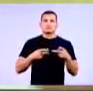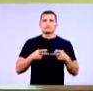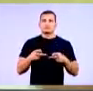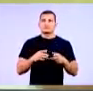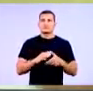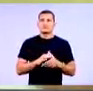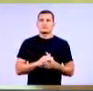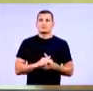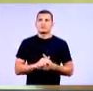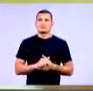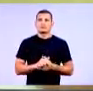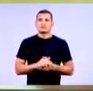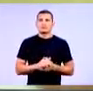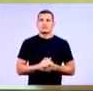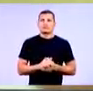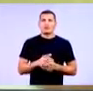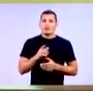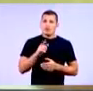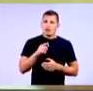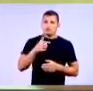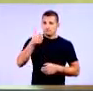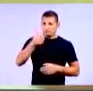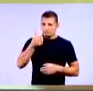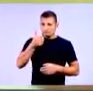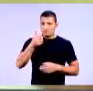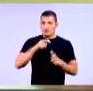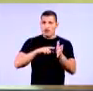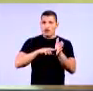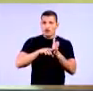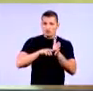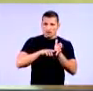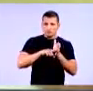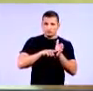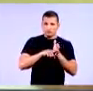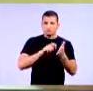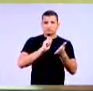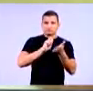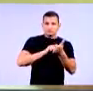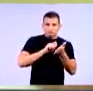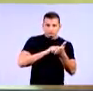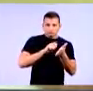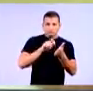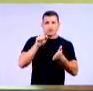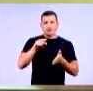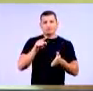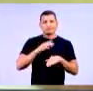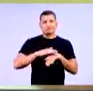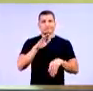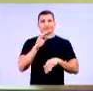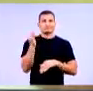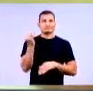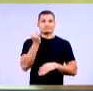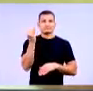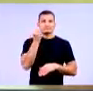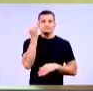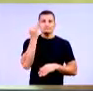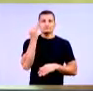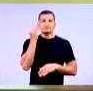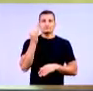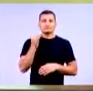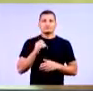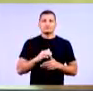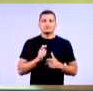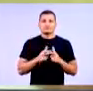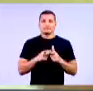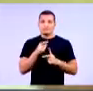Então, essa primeira fase da análise de requisito realmente é a mais importante, porque é nesse momento que